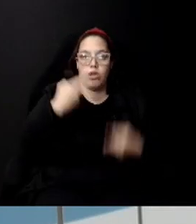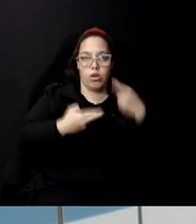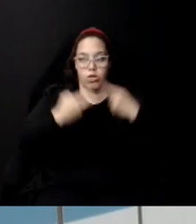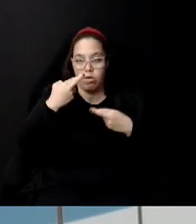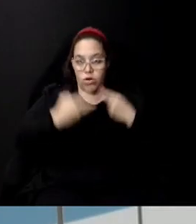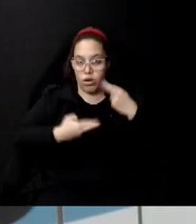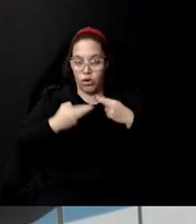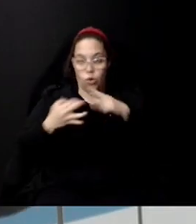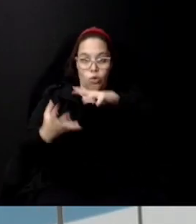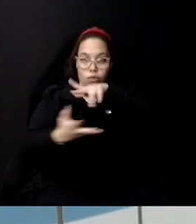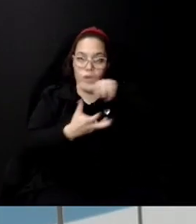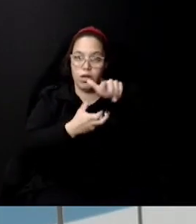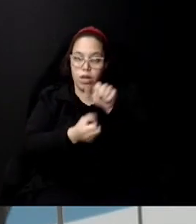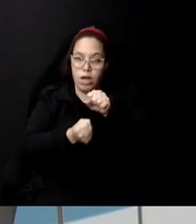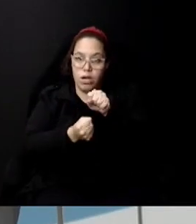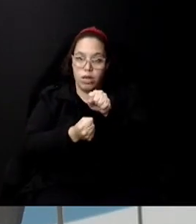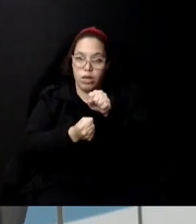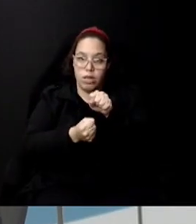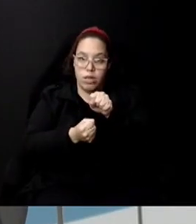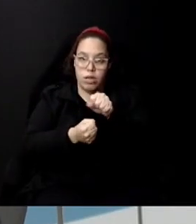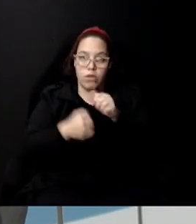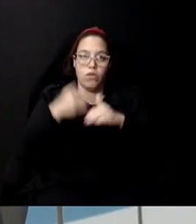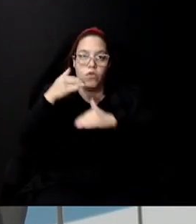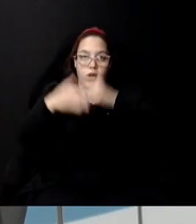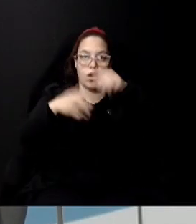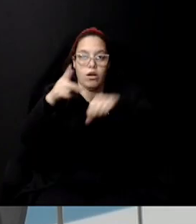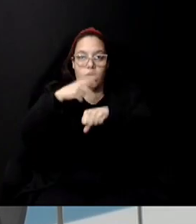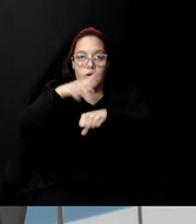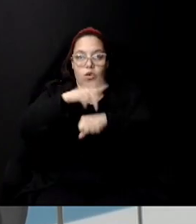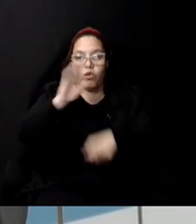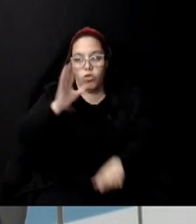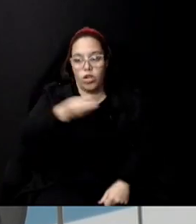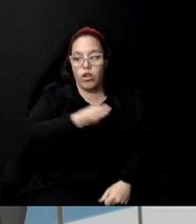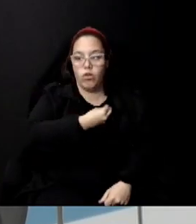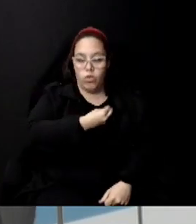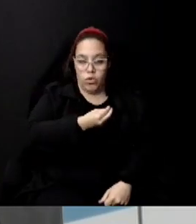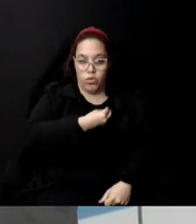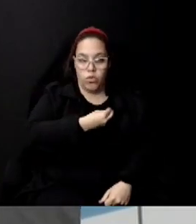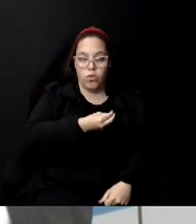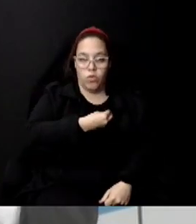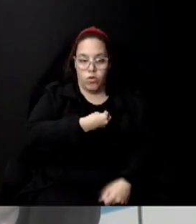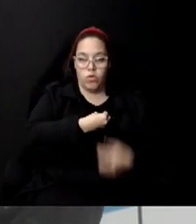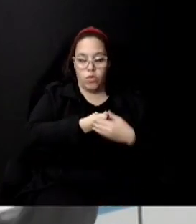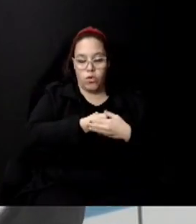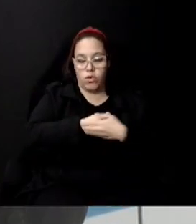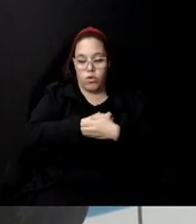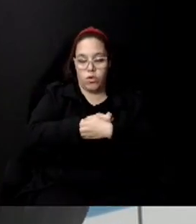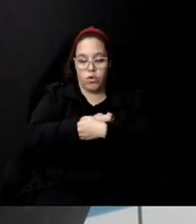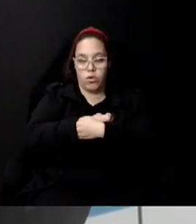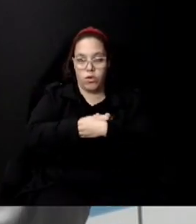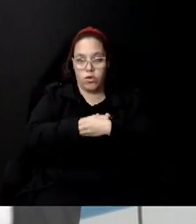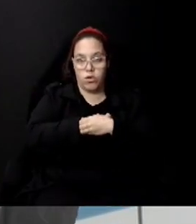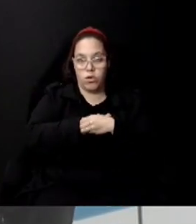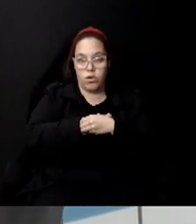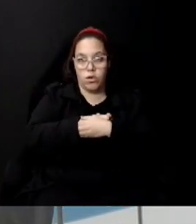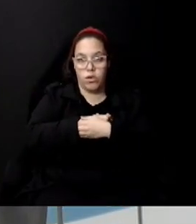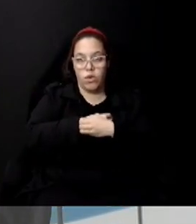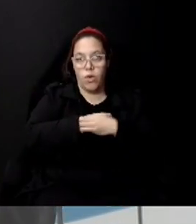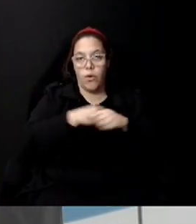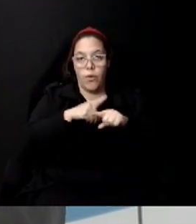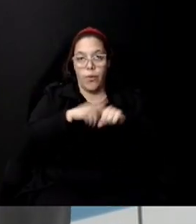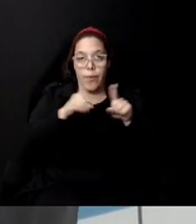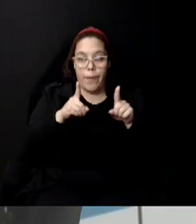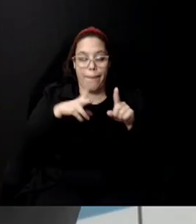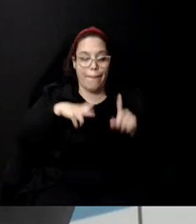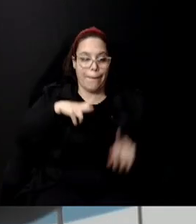universais. Vários países também já passaram por revisões periódicas universais. Mas o